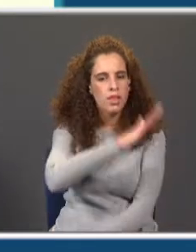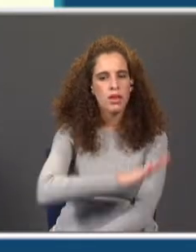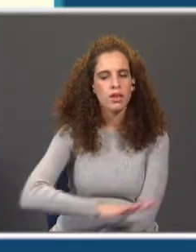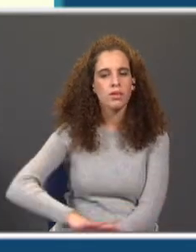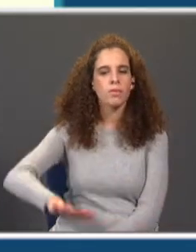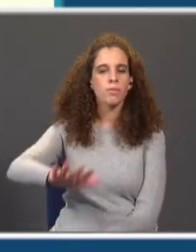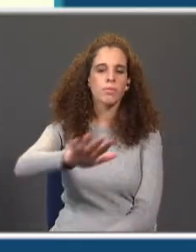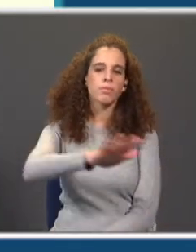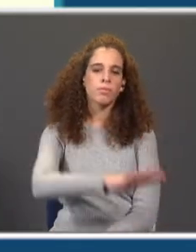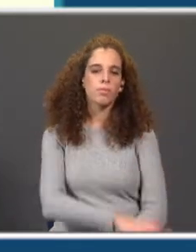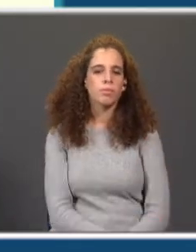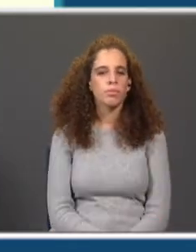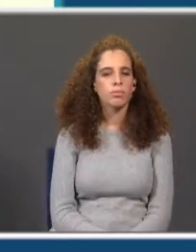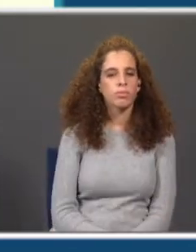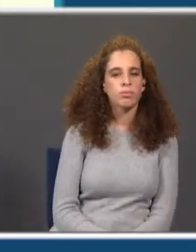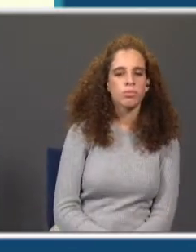jardim.